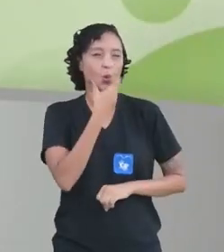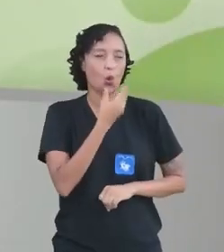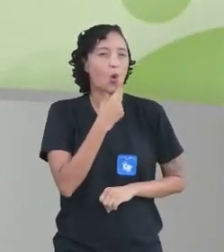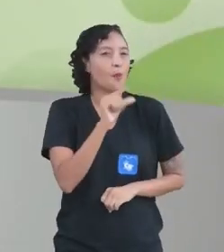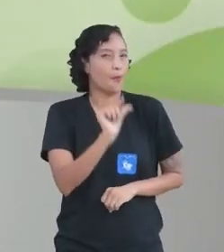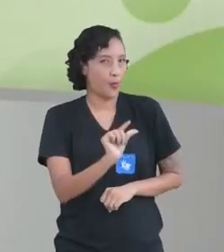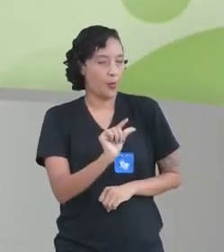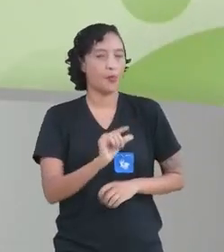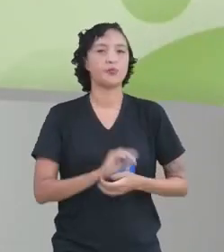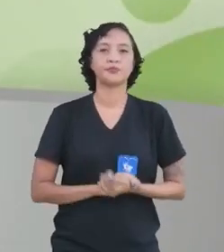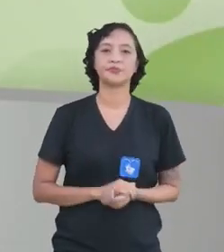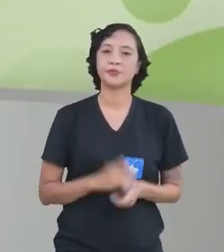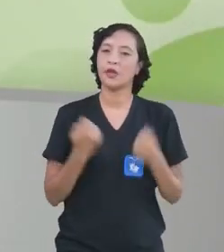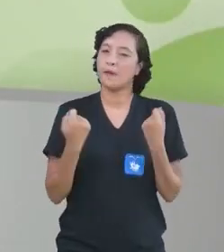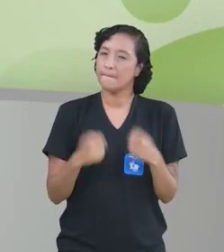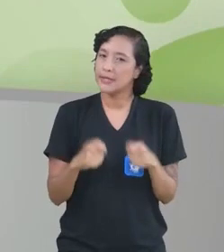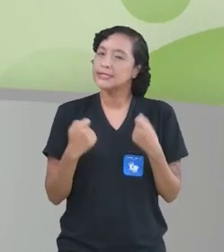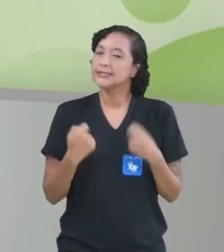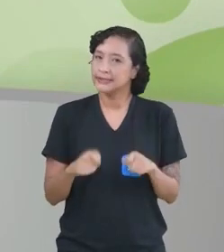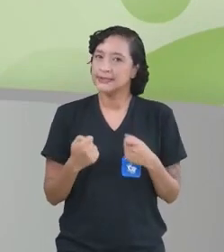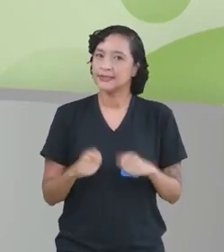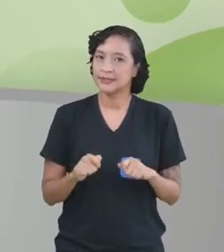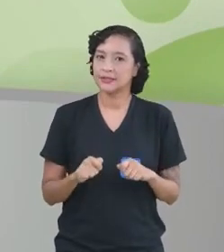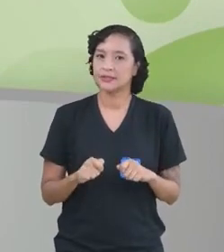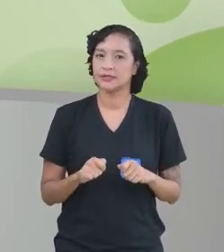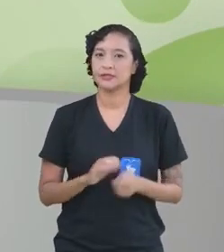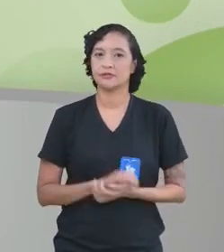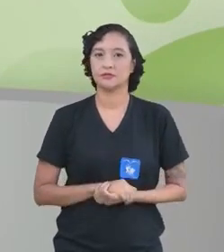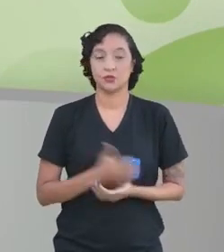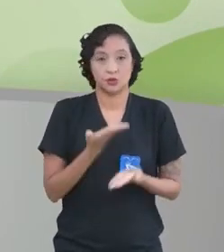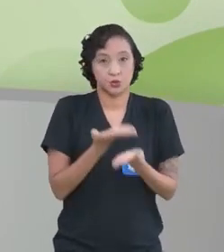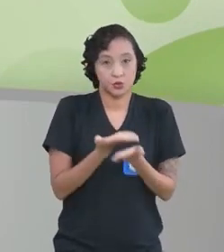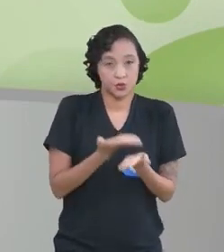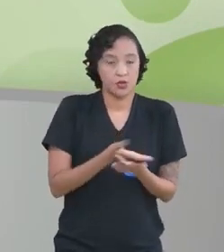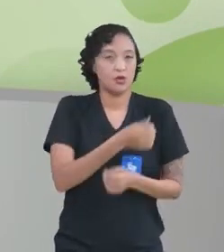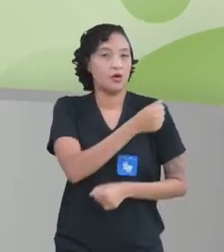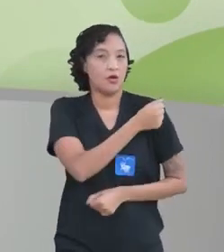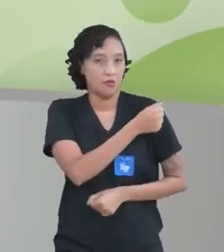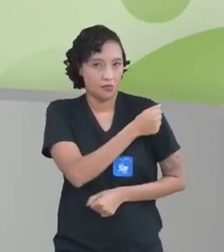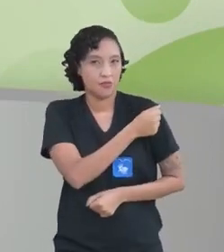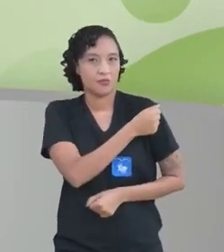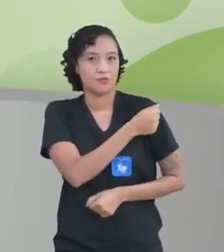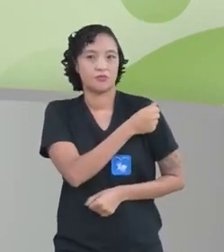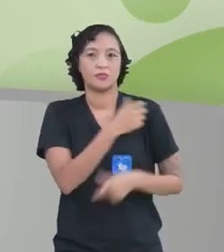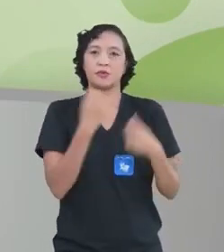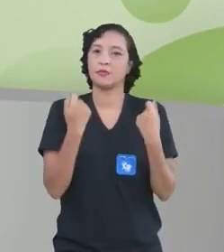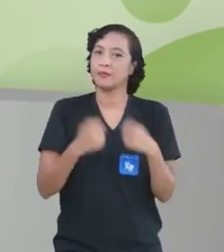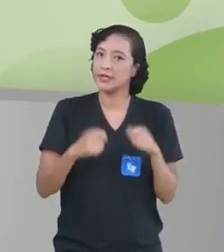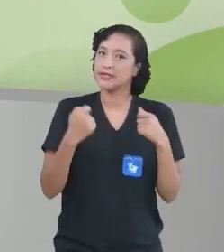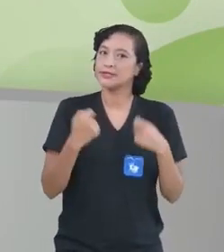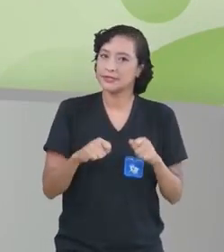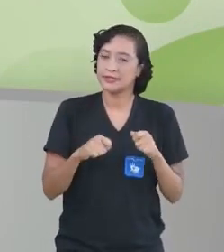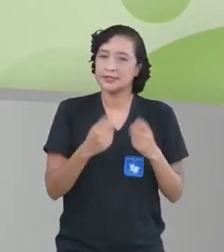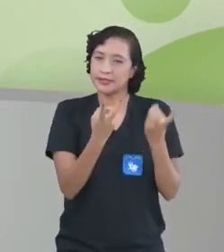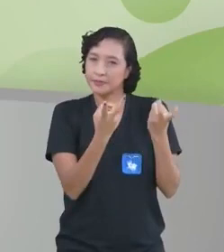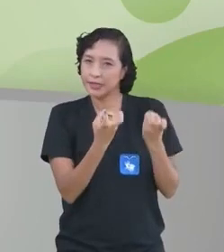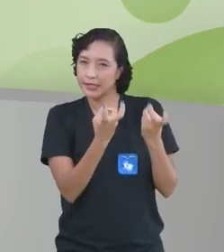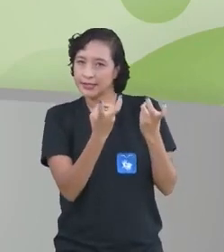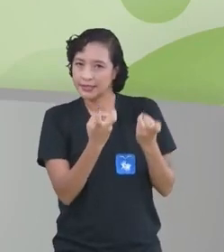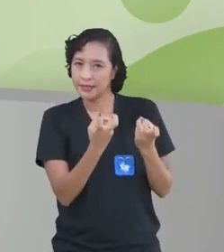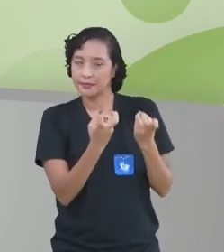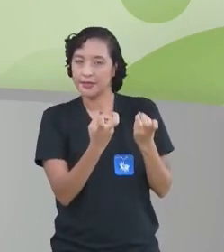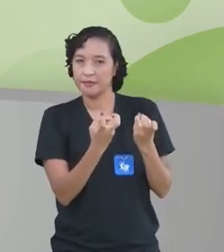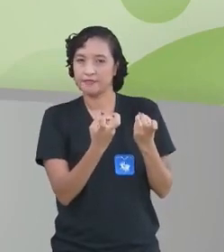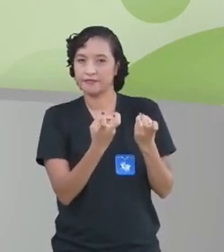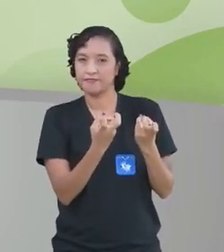nós precisamos, de uma certa forma, enquanto estudante desse sistema reprodutor, tentar identificar algumas